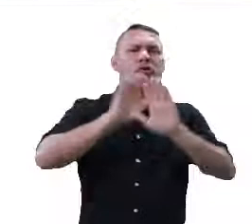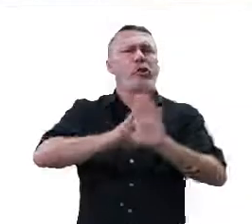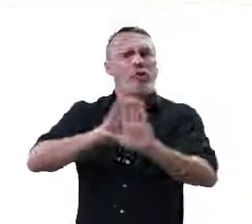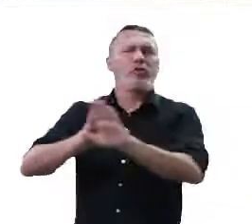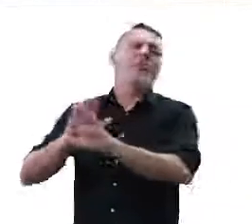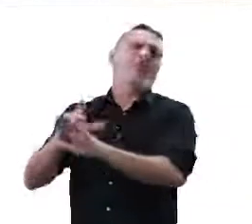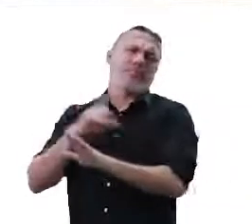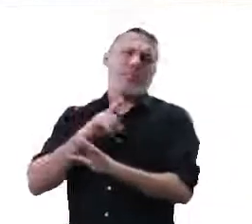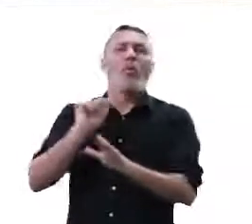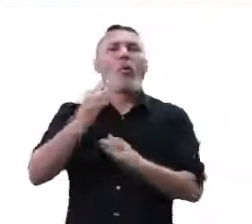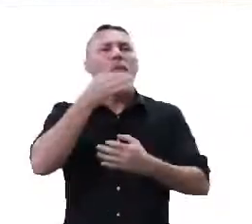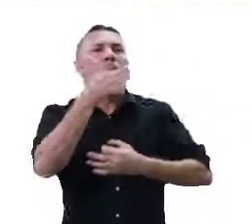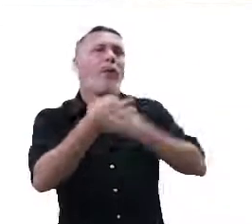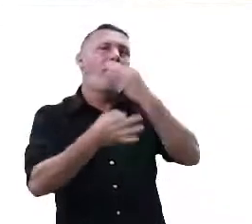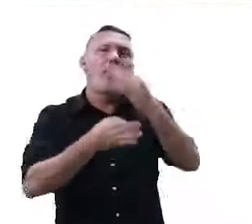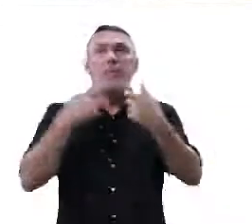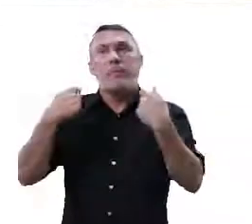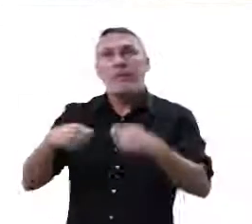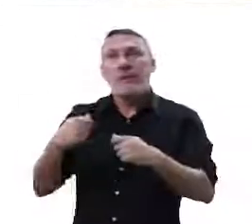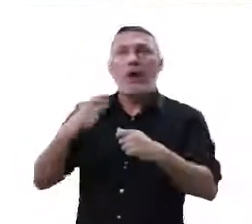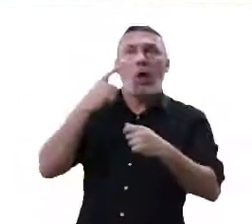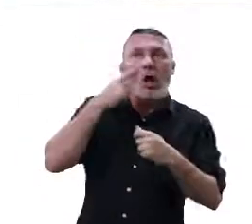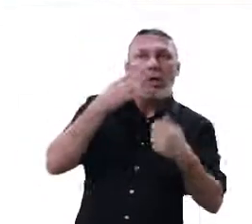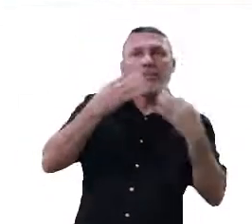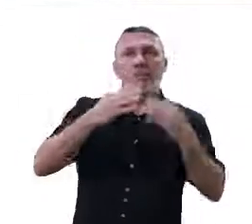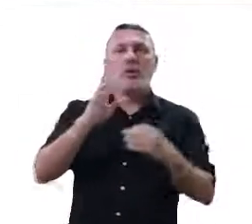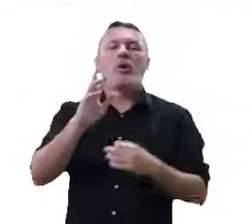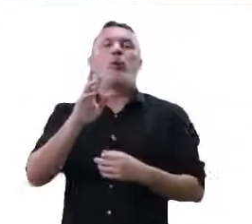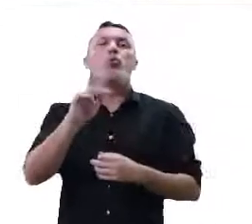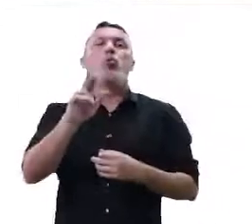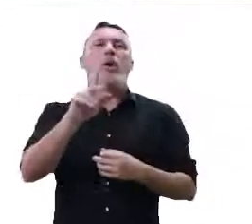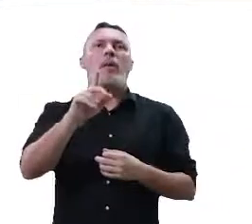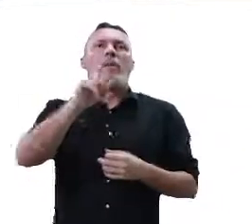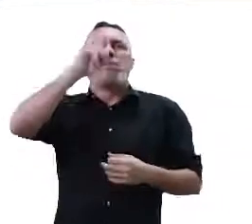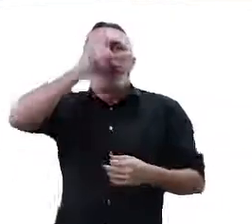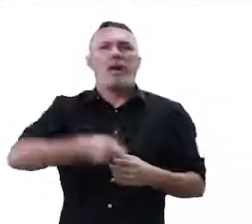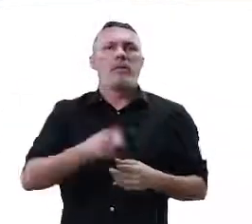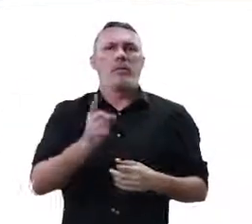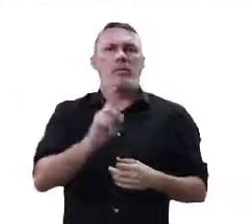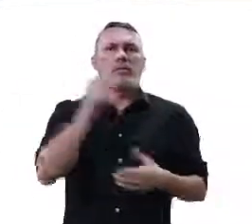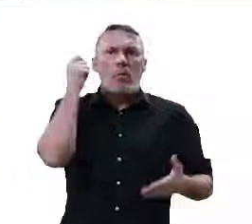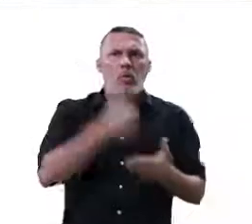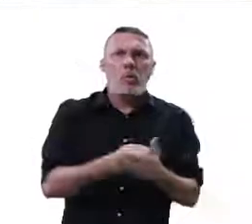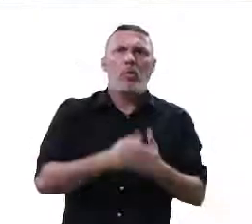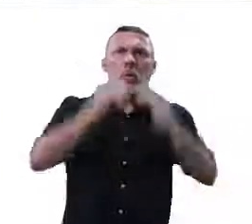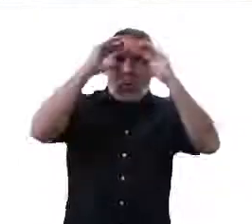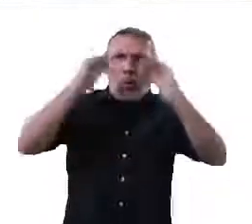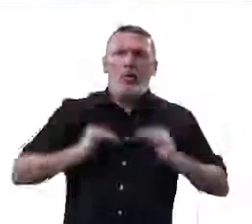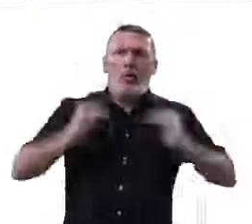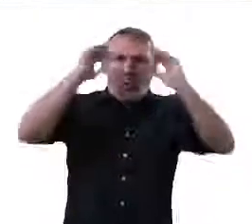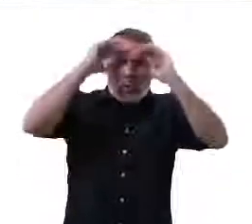eles vão difundindo isso, vão sugerindo. Interessante isso, nada é imposto. As